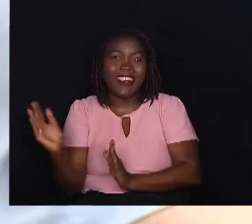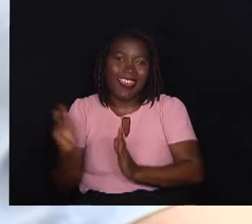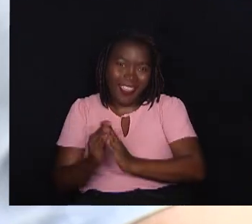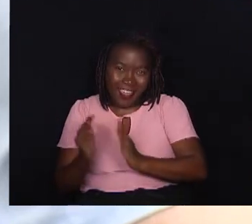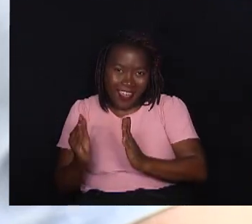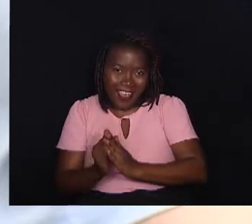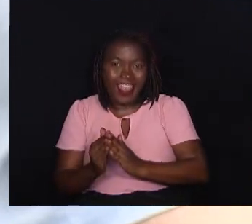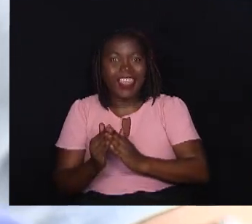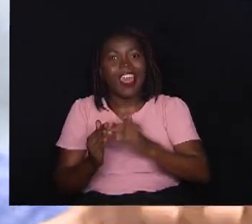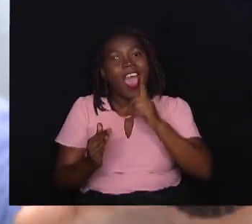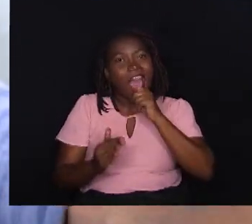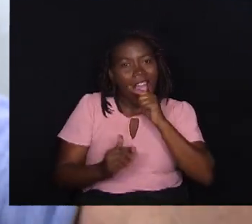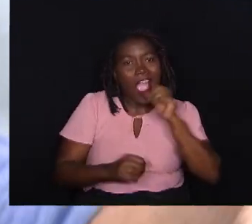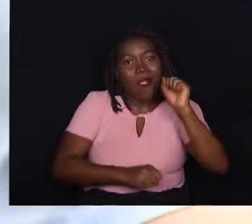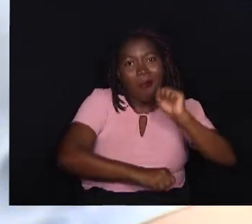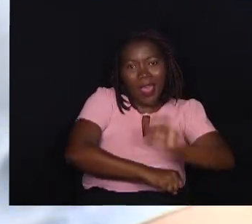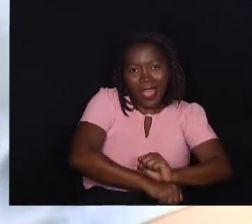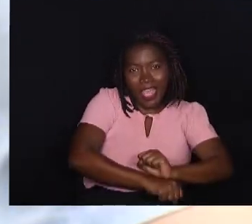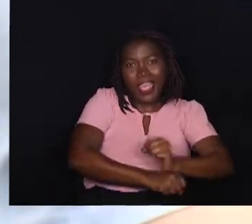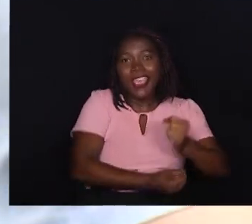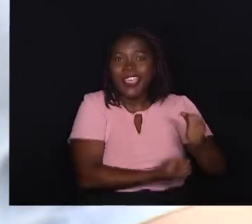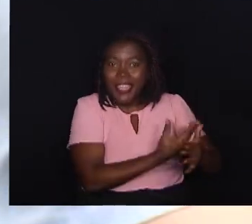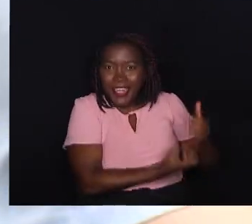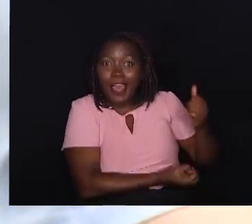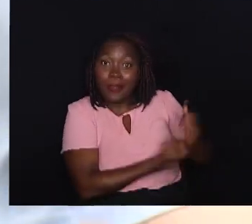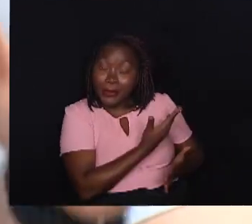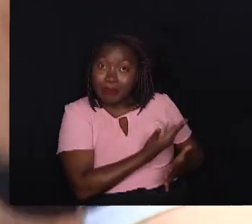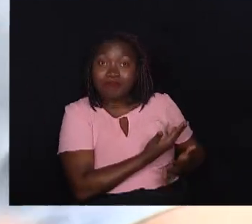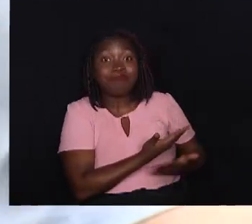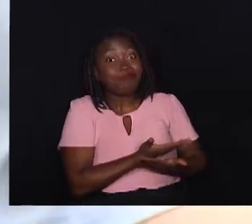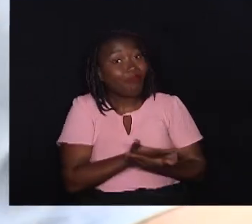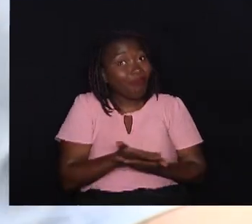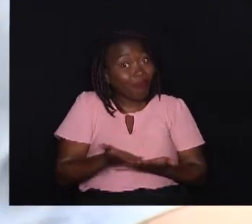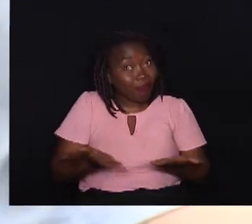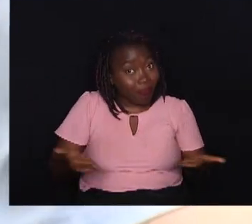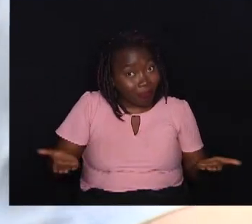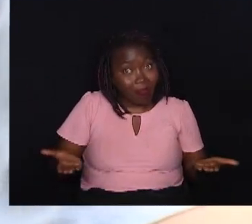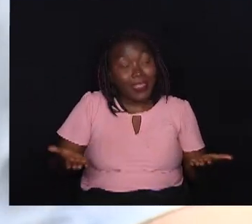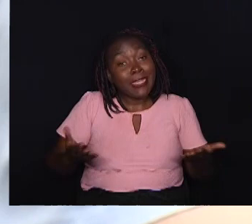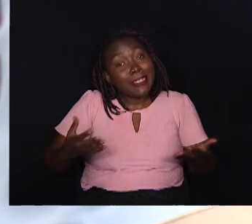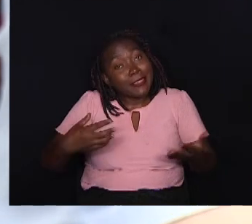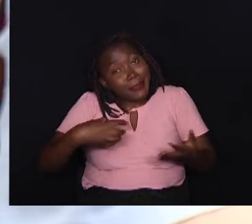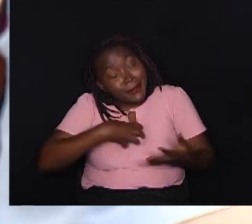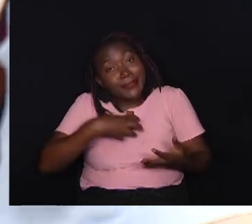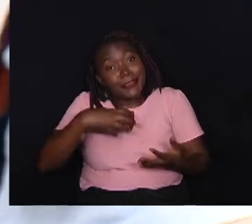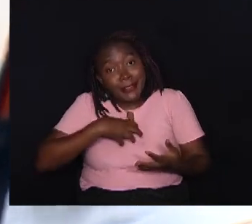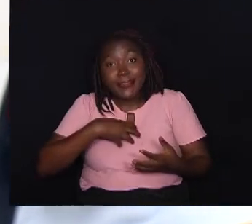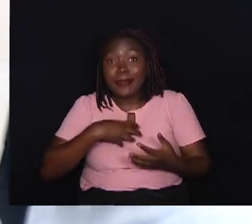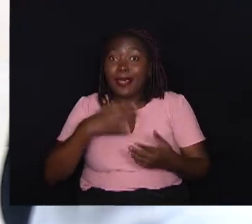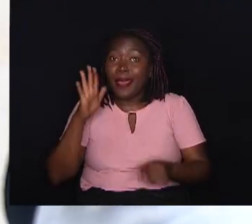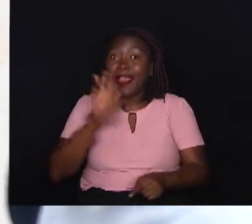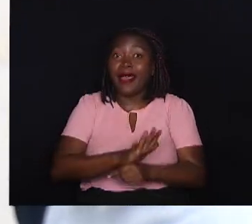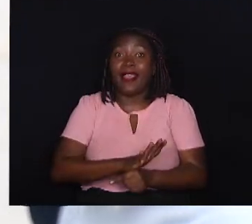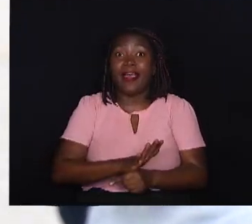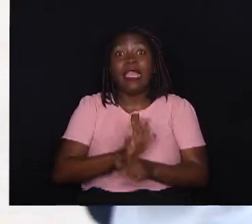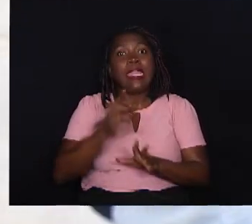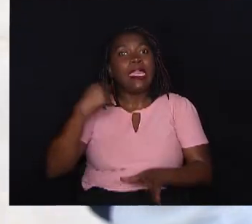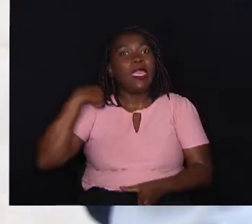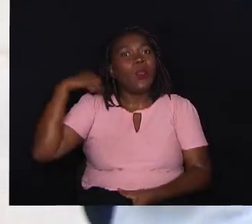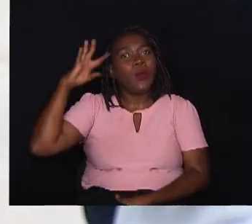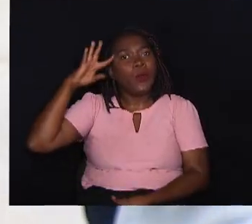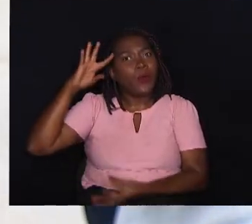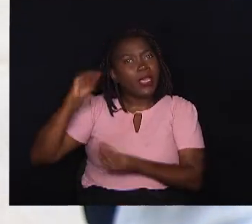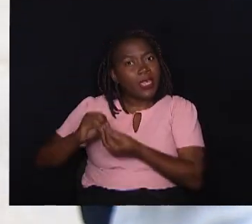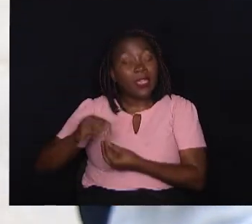com a sua casa, com a água parada, com os criadores. Isso arrefeceu, de certa maneira, o número de casos.